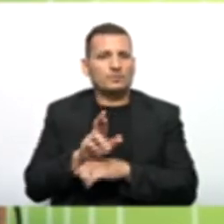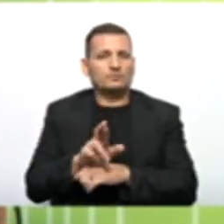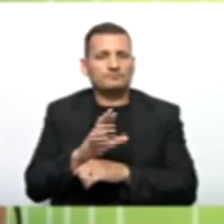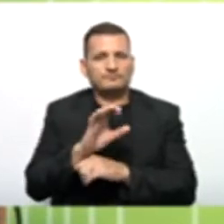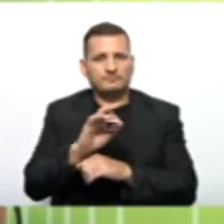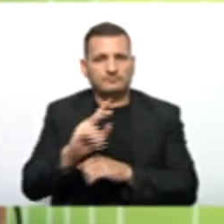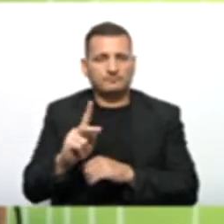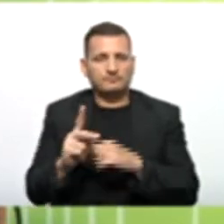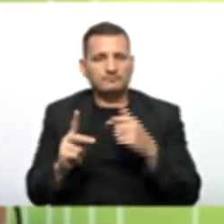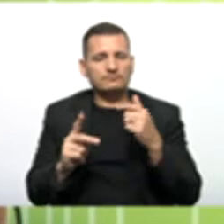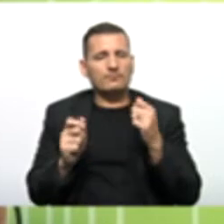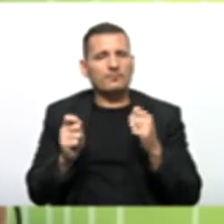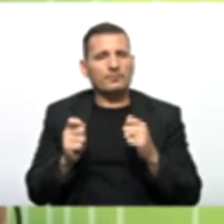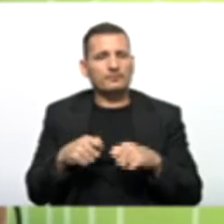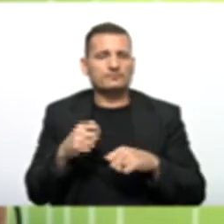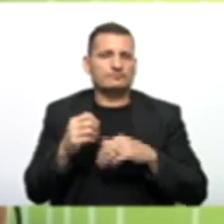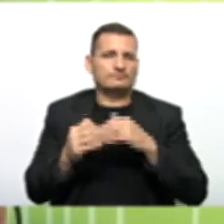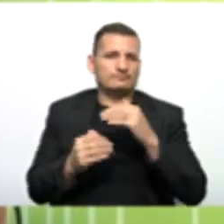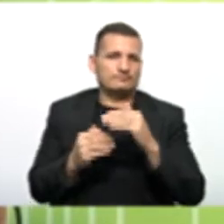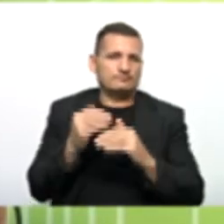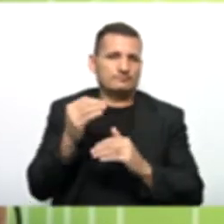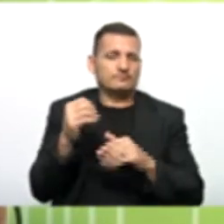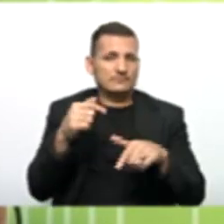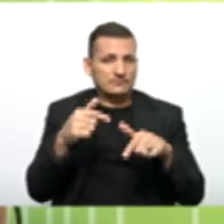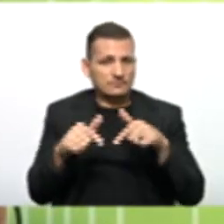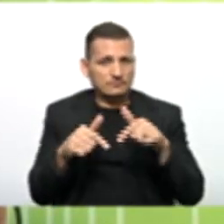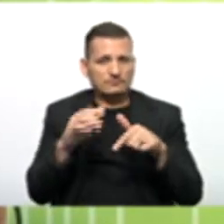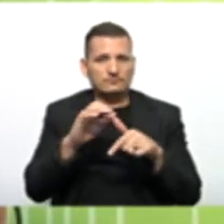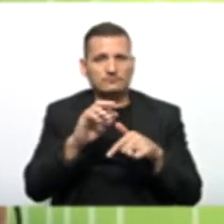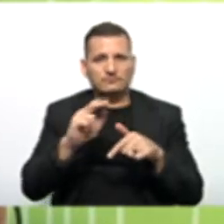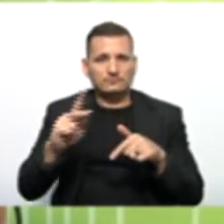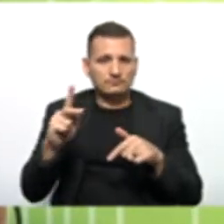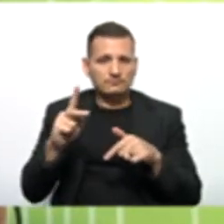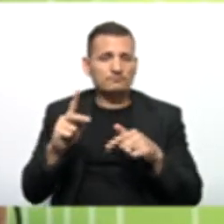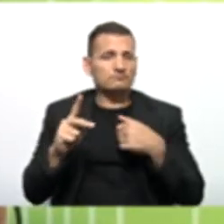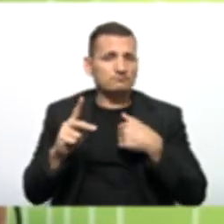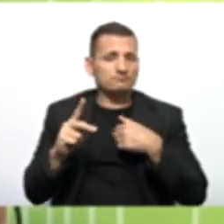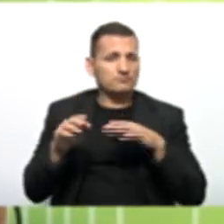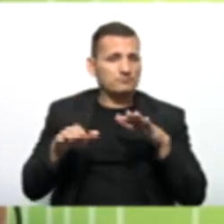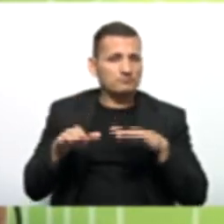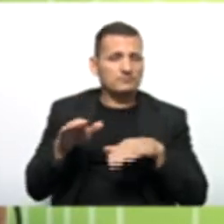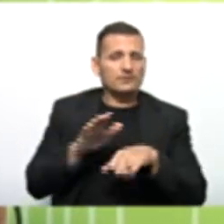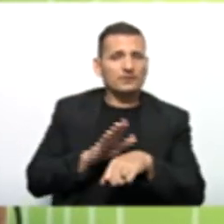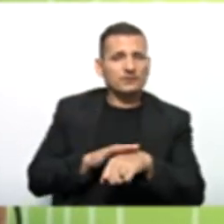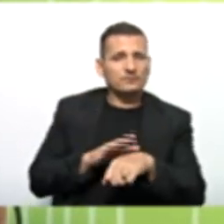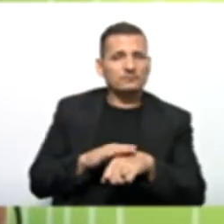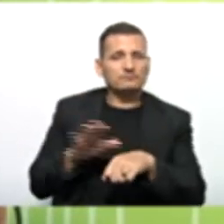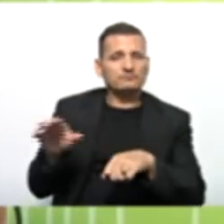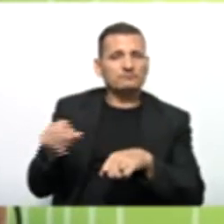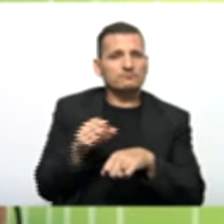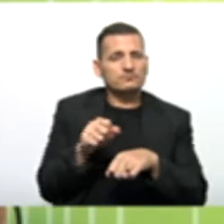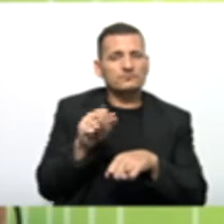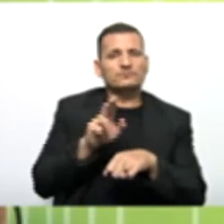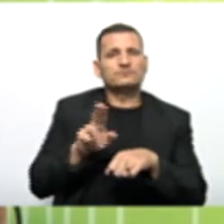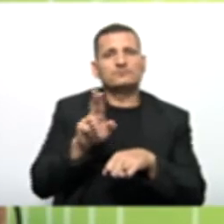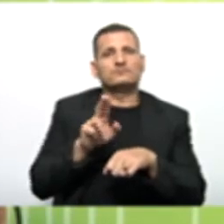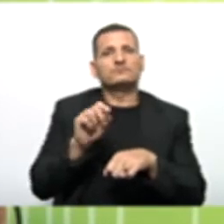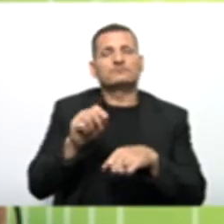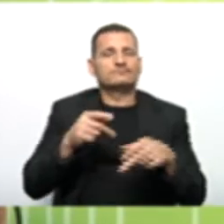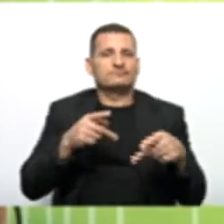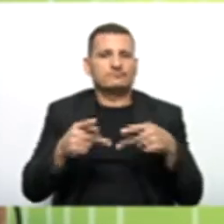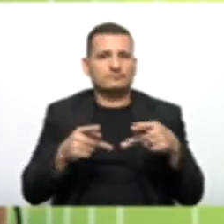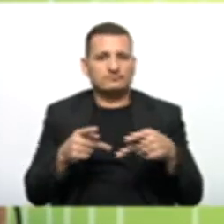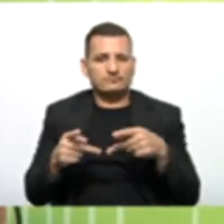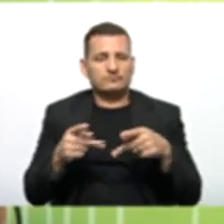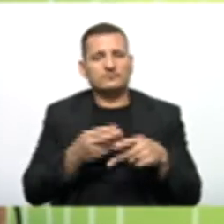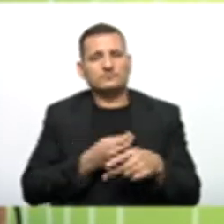das minhas atividades dentro da minha cooperativa, com certeza vai ter um momento que eu vou estar utilizando o trabalho através de projetos. Na